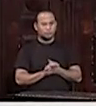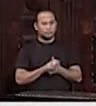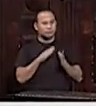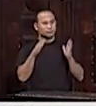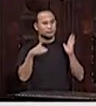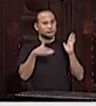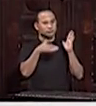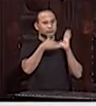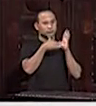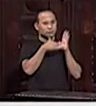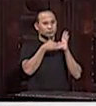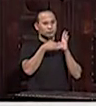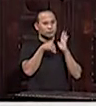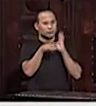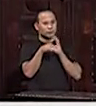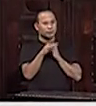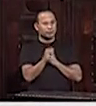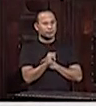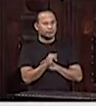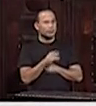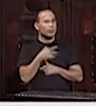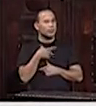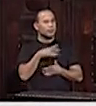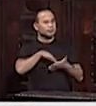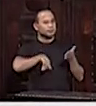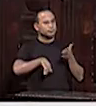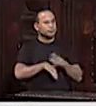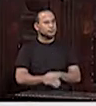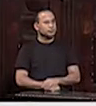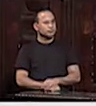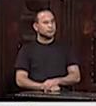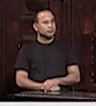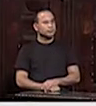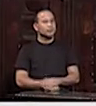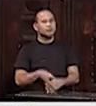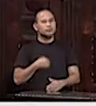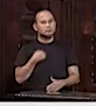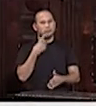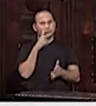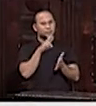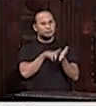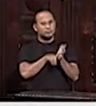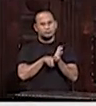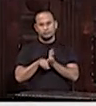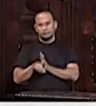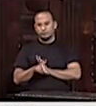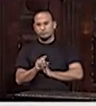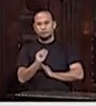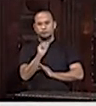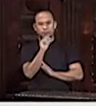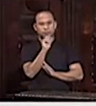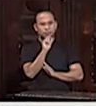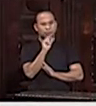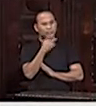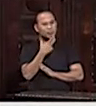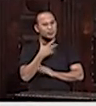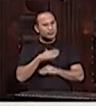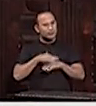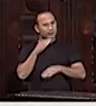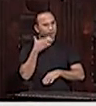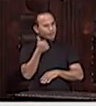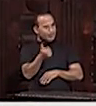limitando os efeitos do FEF, estão sendo retirados. A gente avalia que o FEF, para ser mais